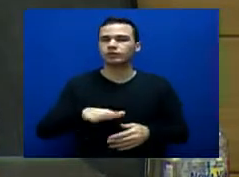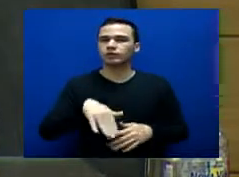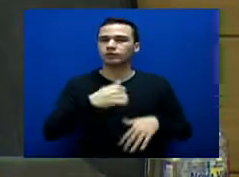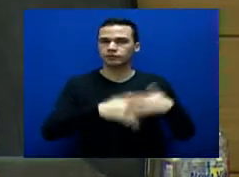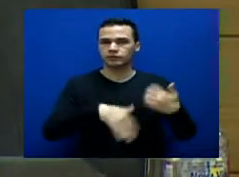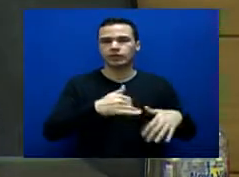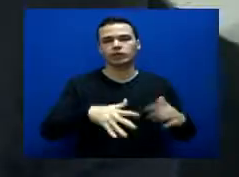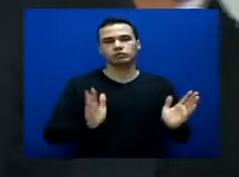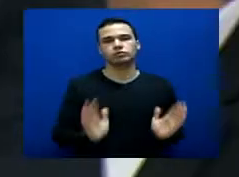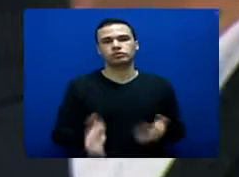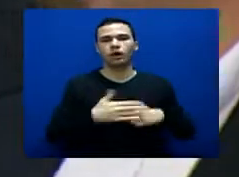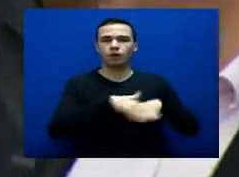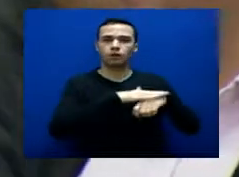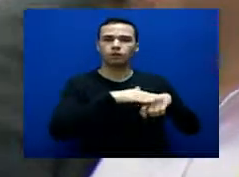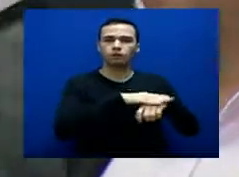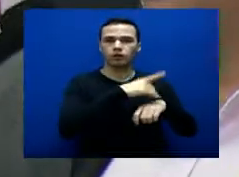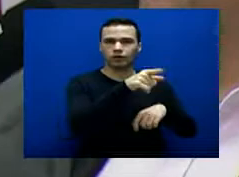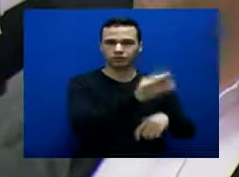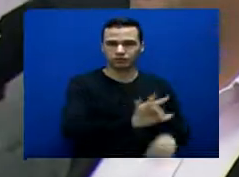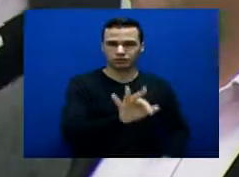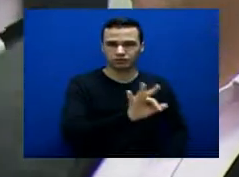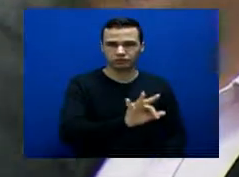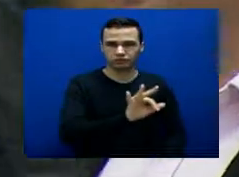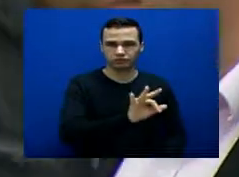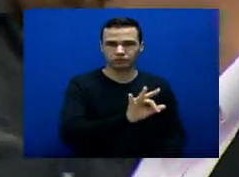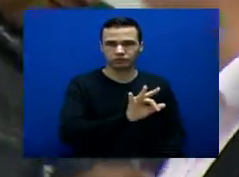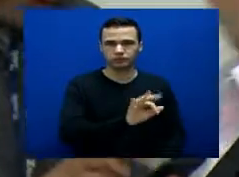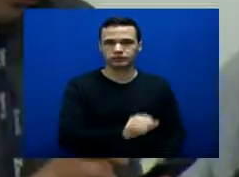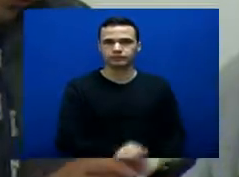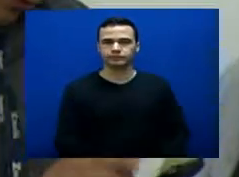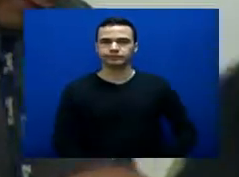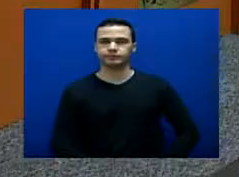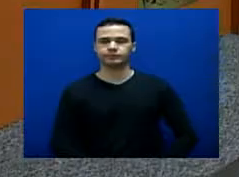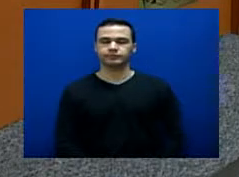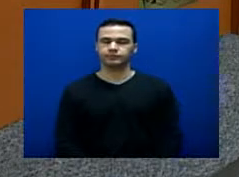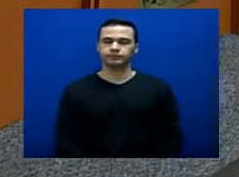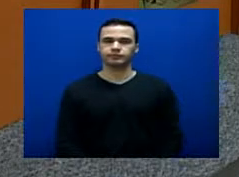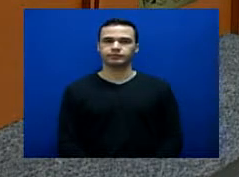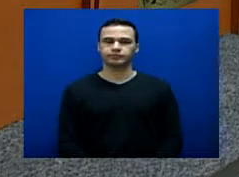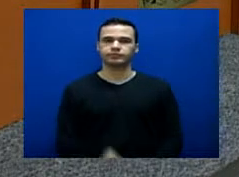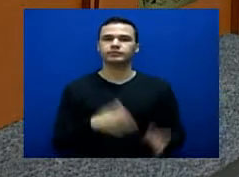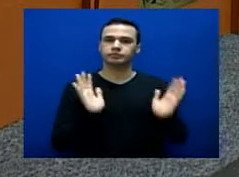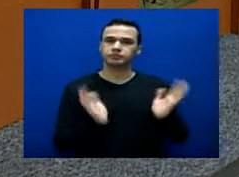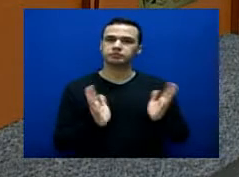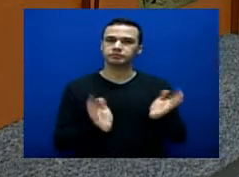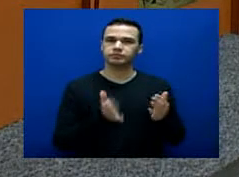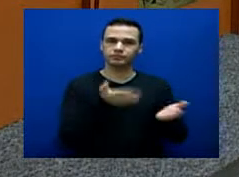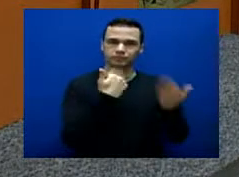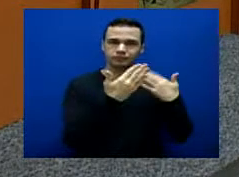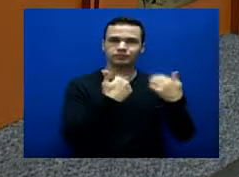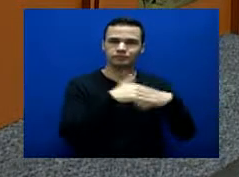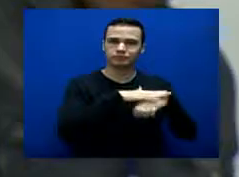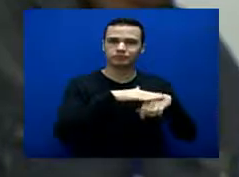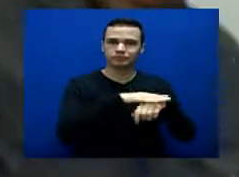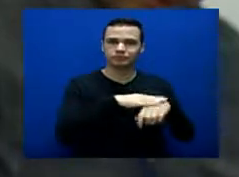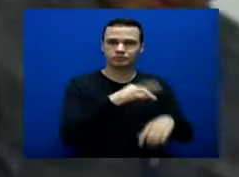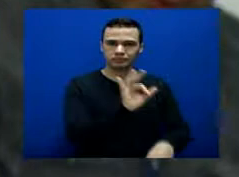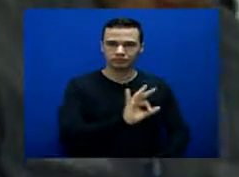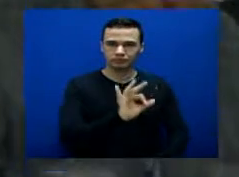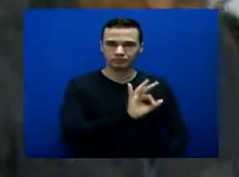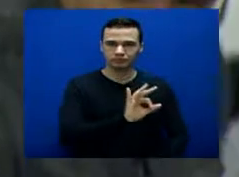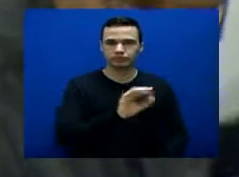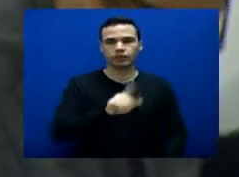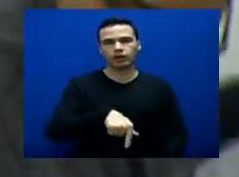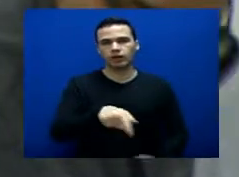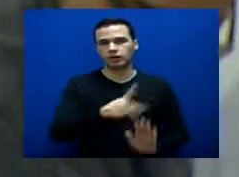já conversado com o colega França... A 3 é sua. Já conversado com o colega França, esse